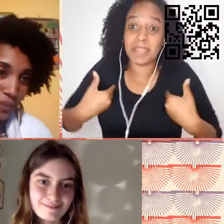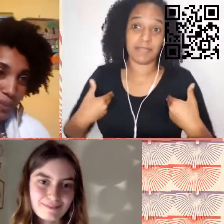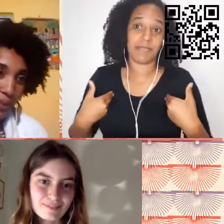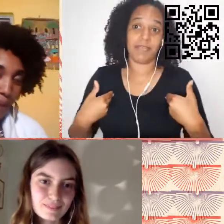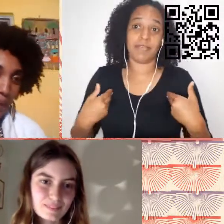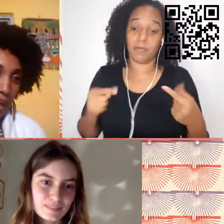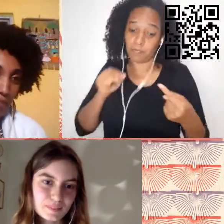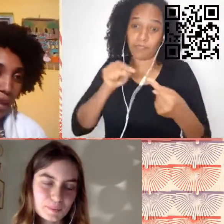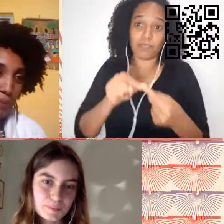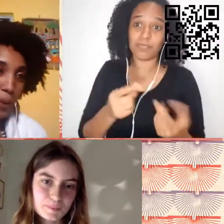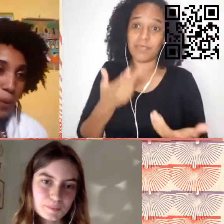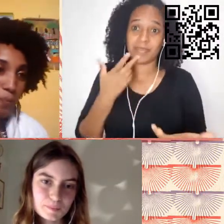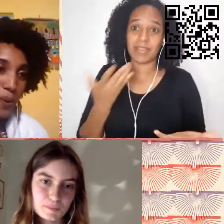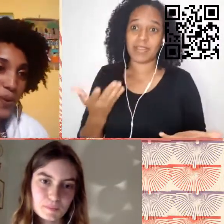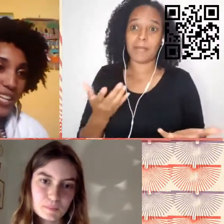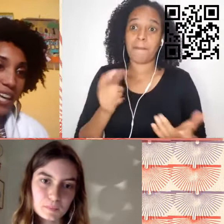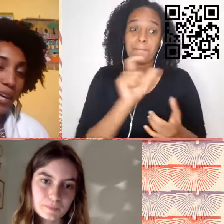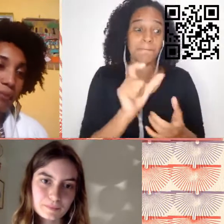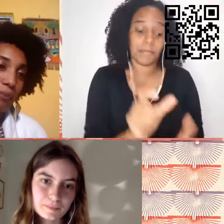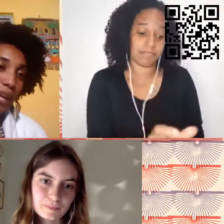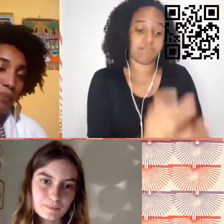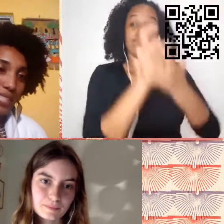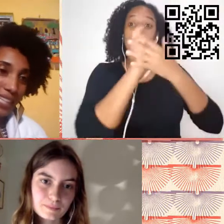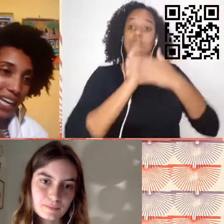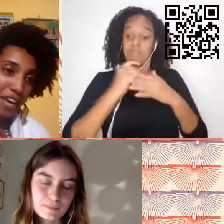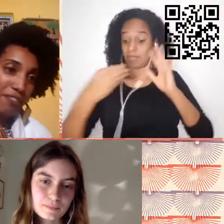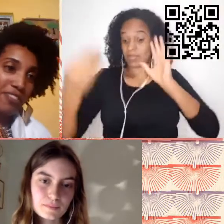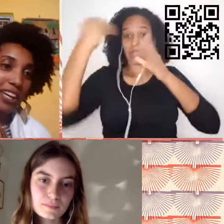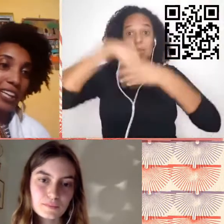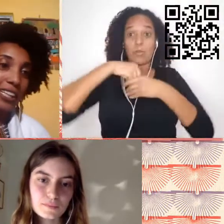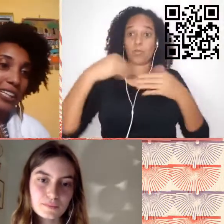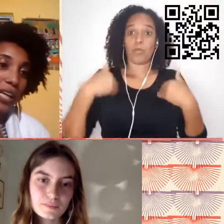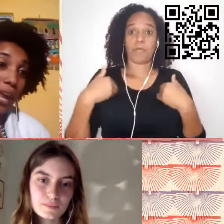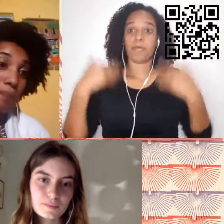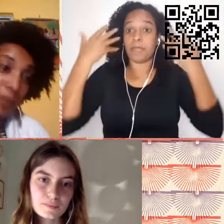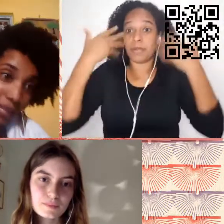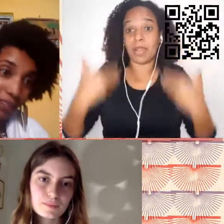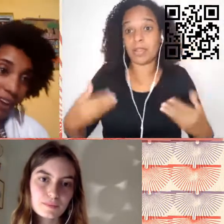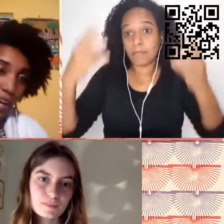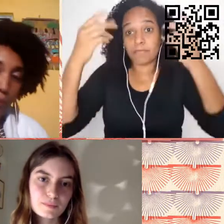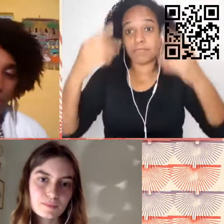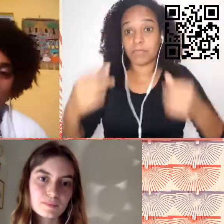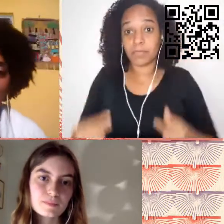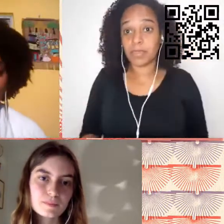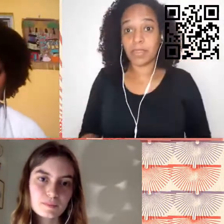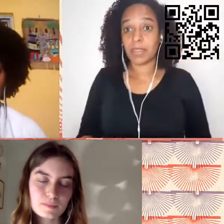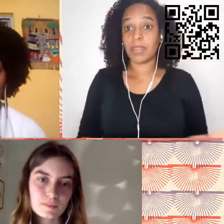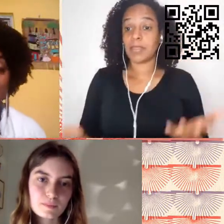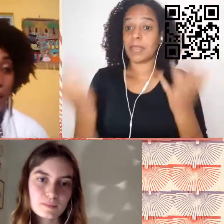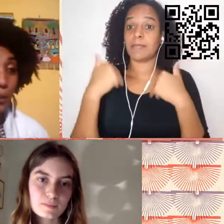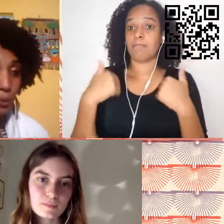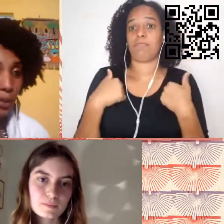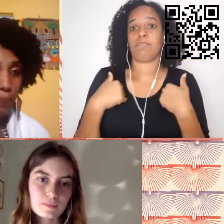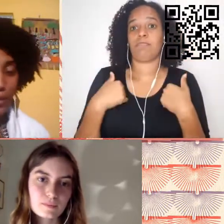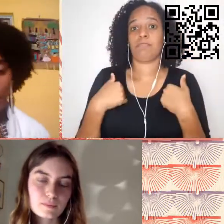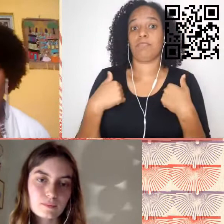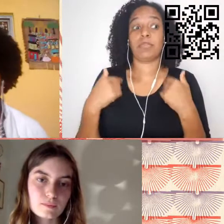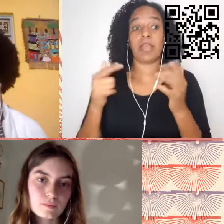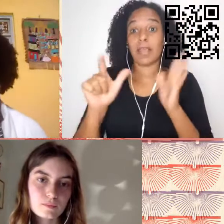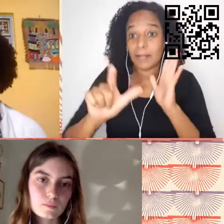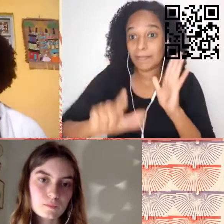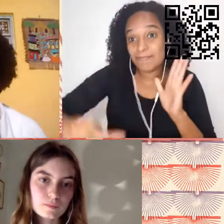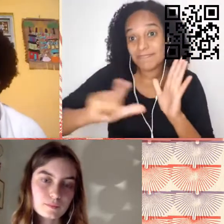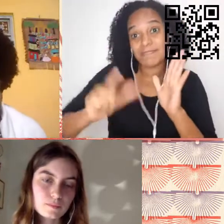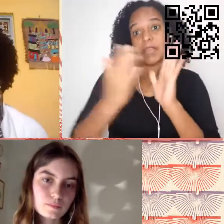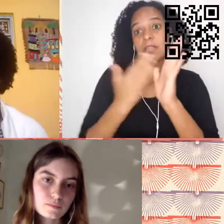Né? A palavra, ela me compõe, ela me descreve, ela habita em mim. E a literatura, a partir